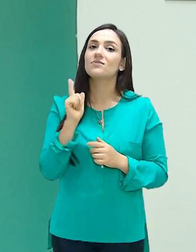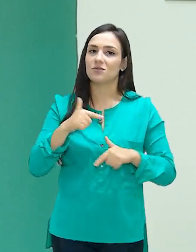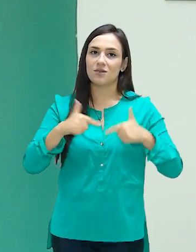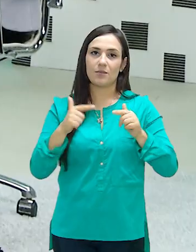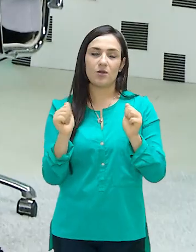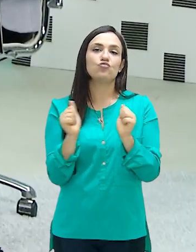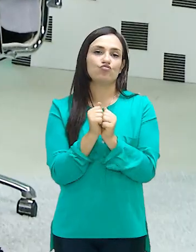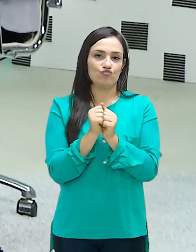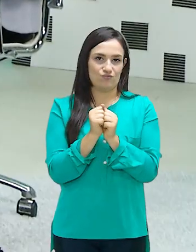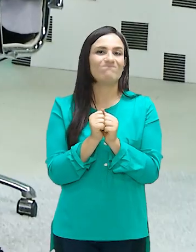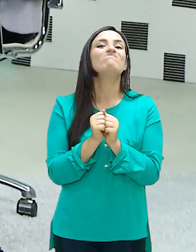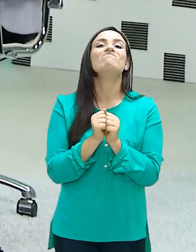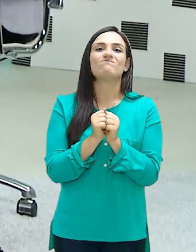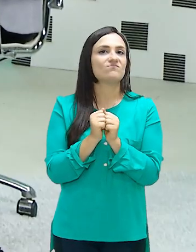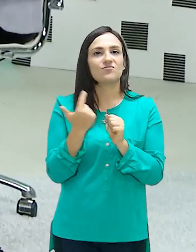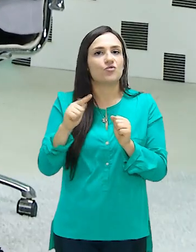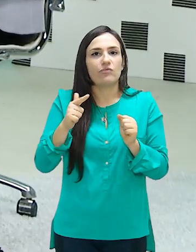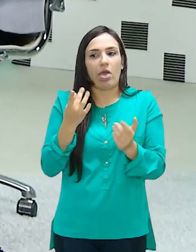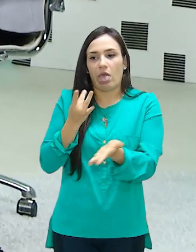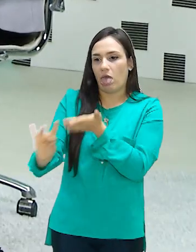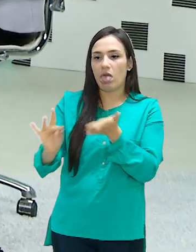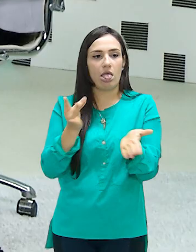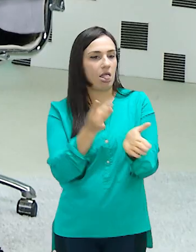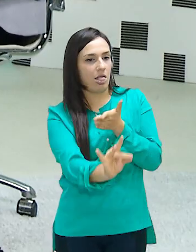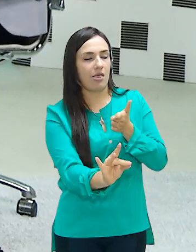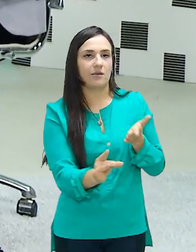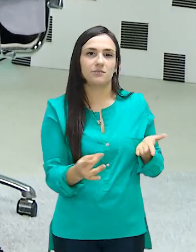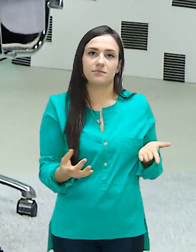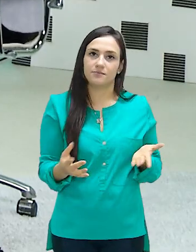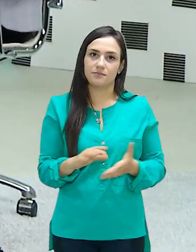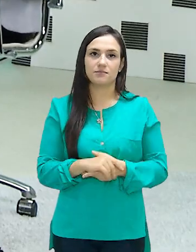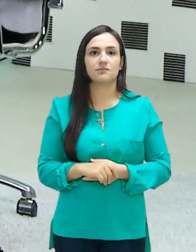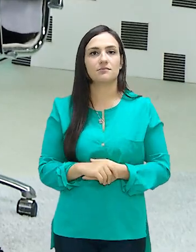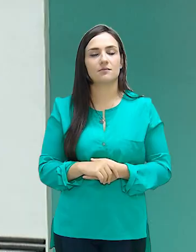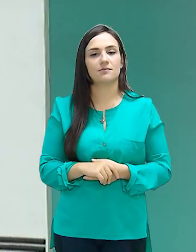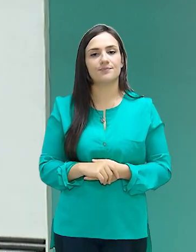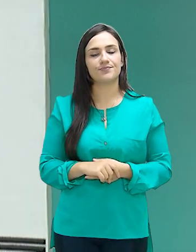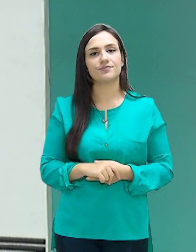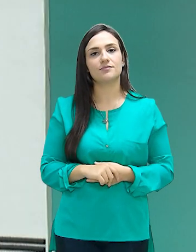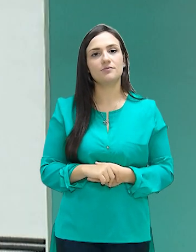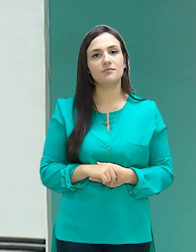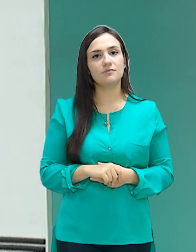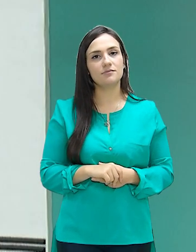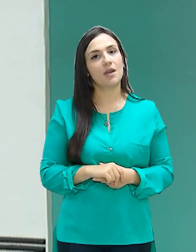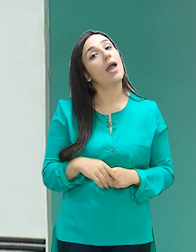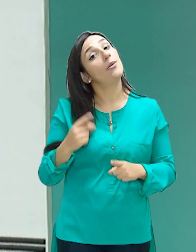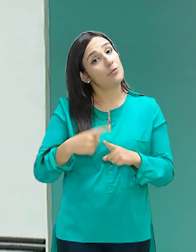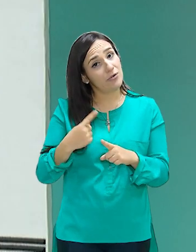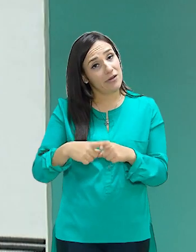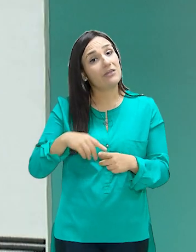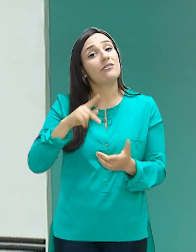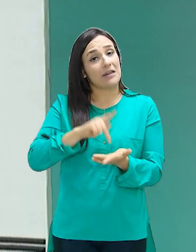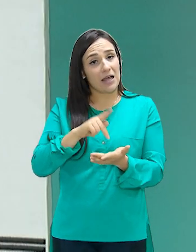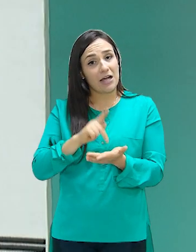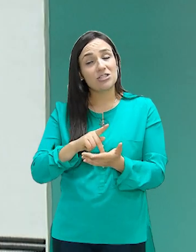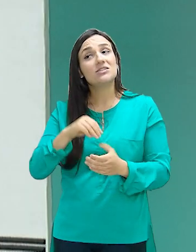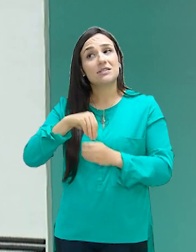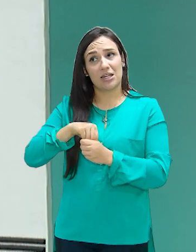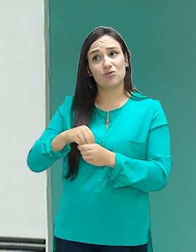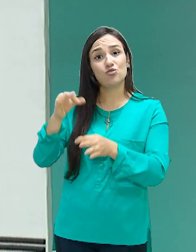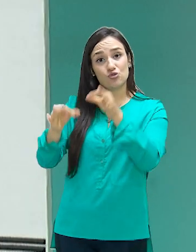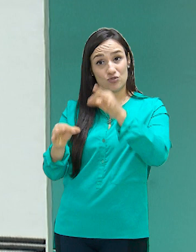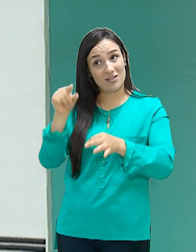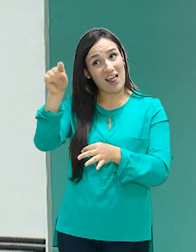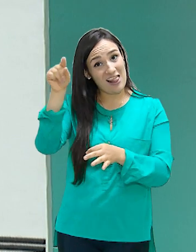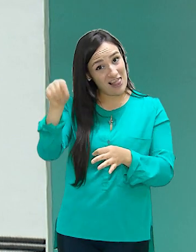é um trabalho em equipe. Conjunto em equipe, então não tem como, né? Não dá certo. É porque tem aquele caso, né, na separação judicial, né,